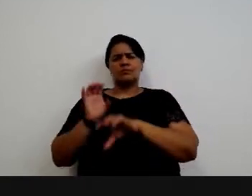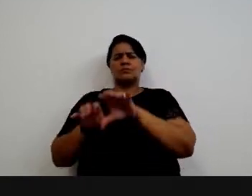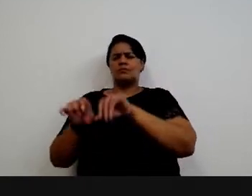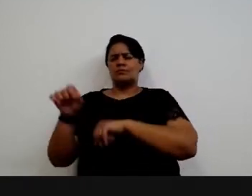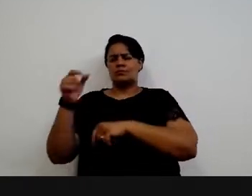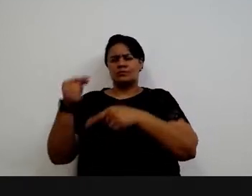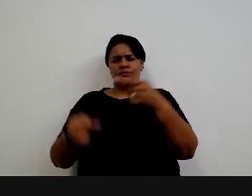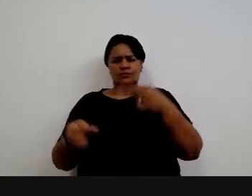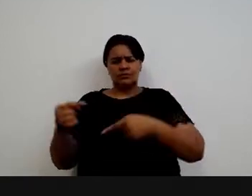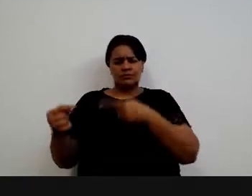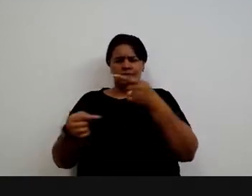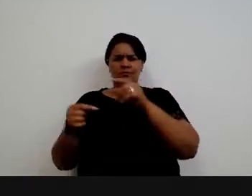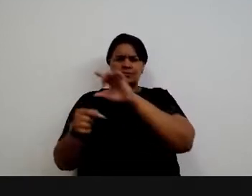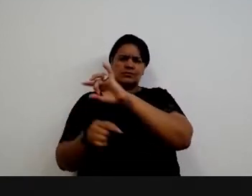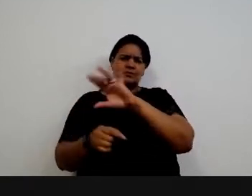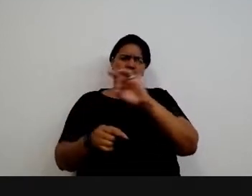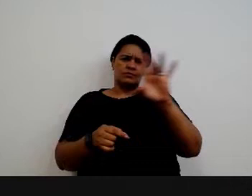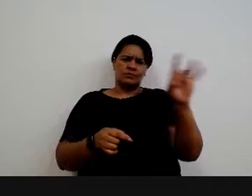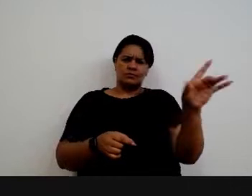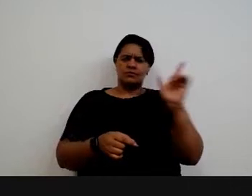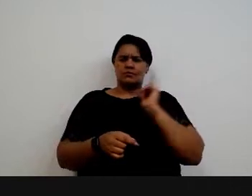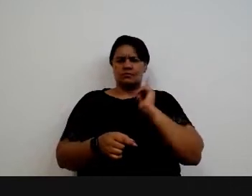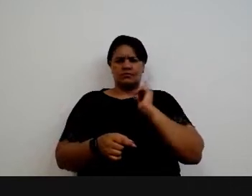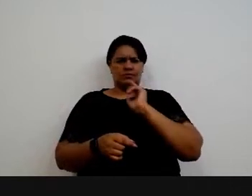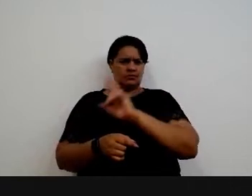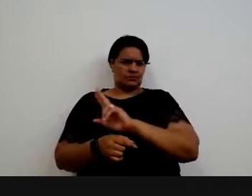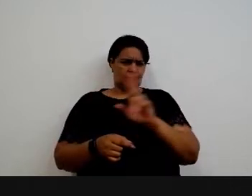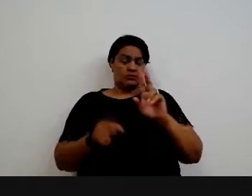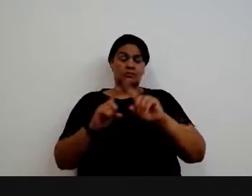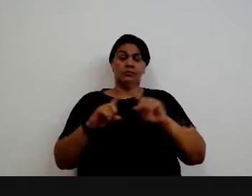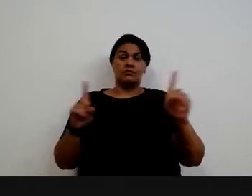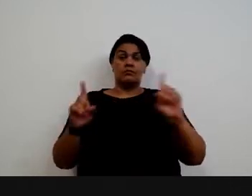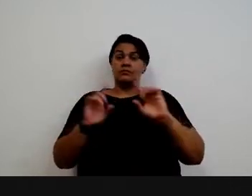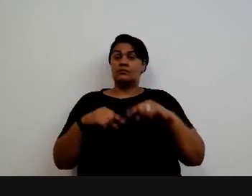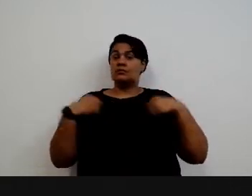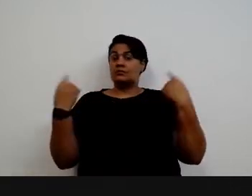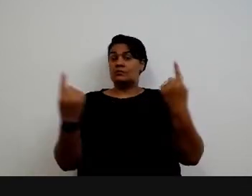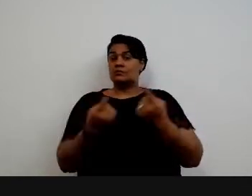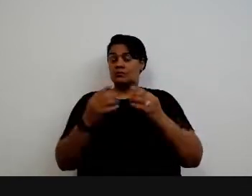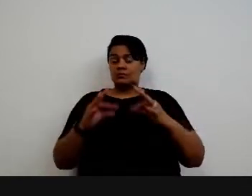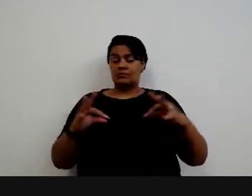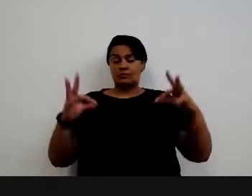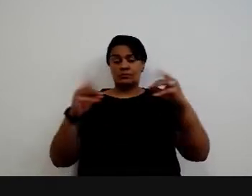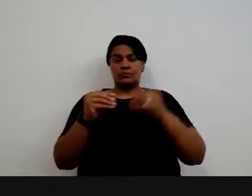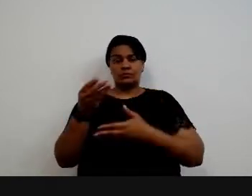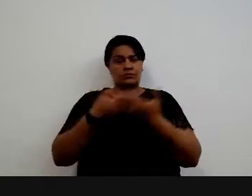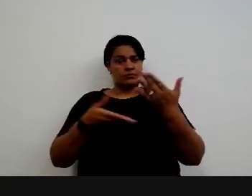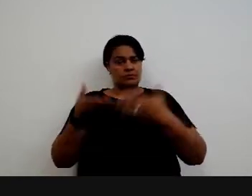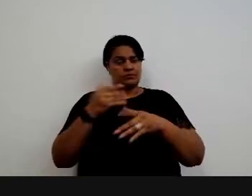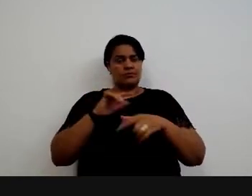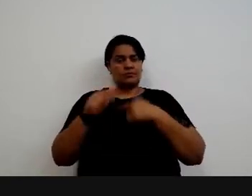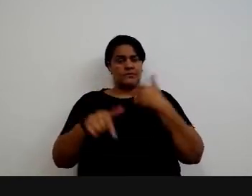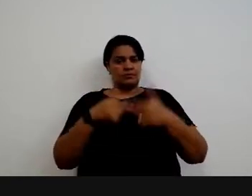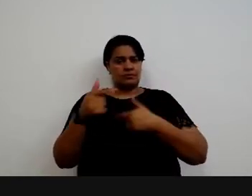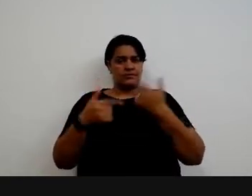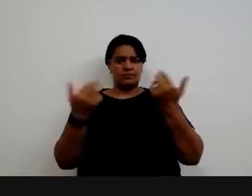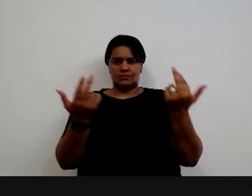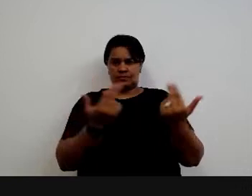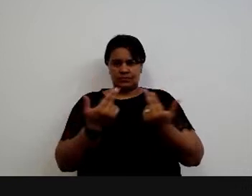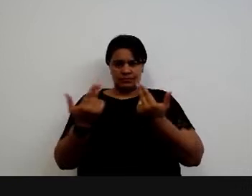lugar dá o seu nome, mas, no fundo, todo mundo está envolvido no mesmo tipo de atividade, que